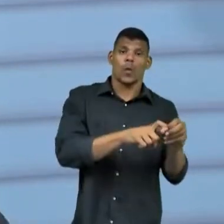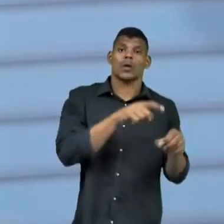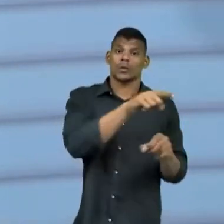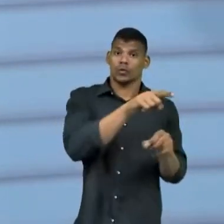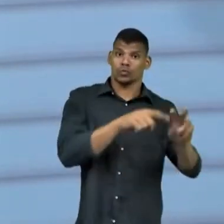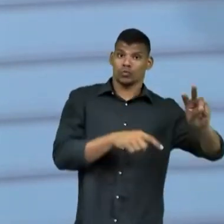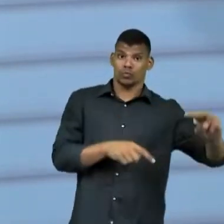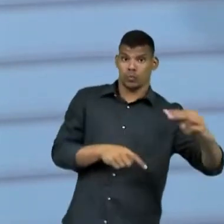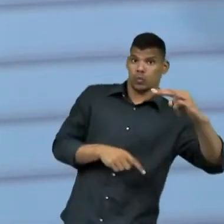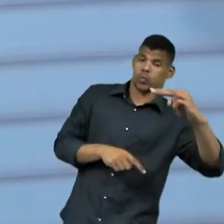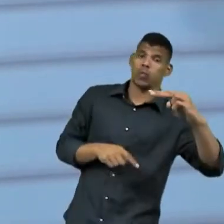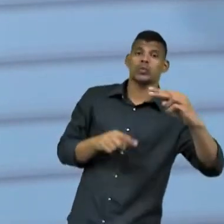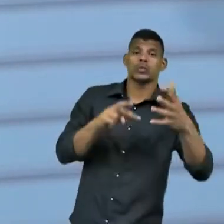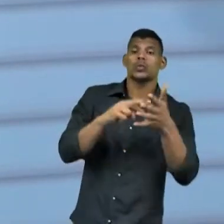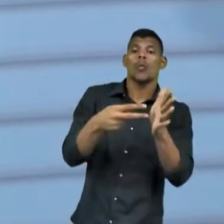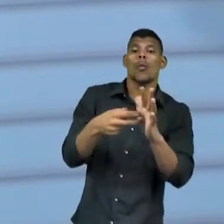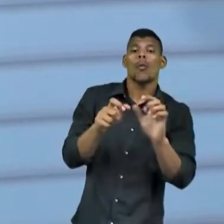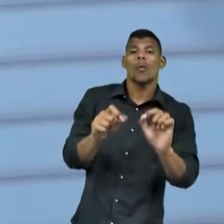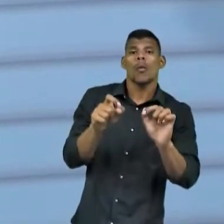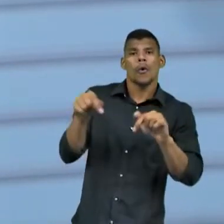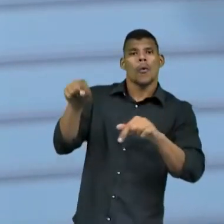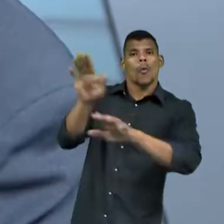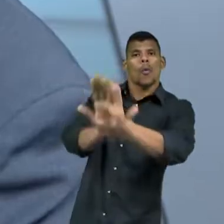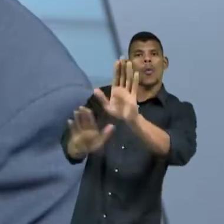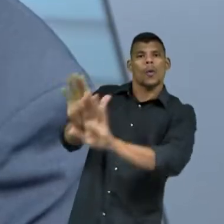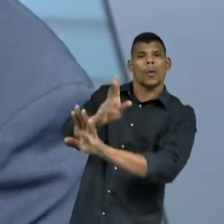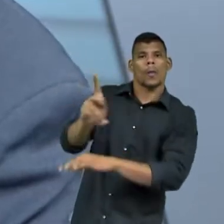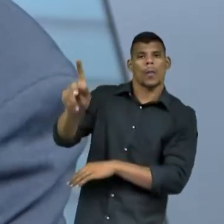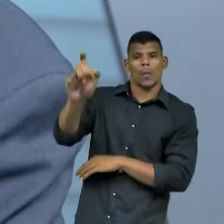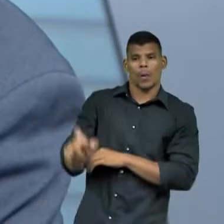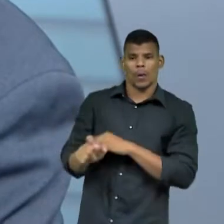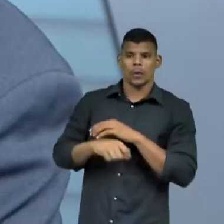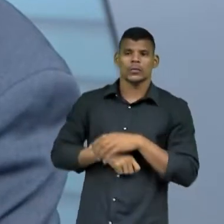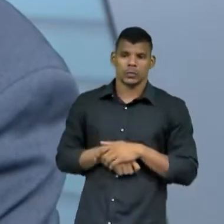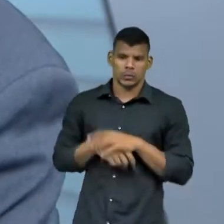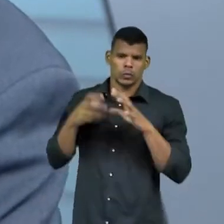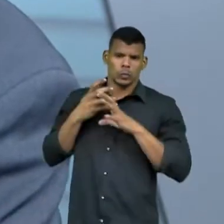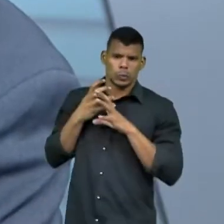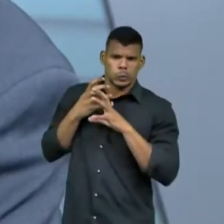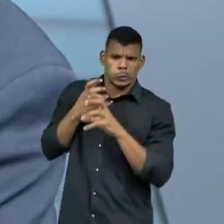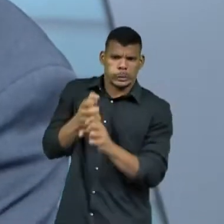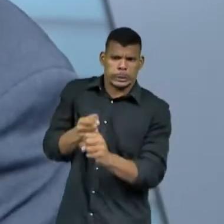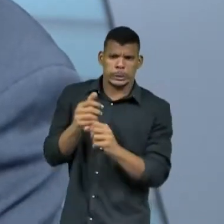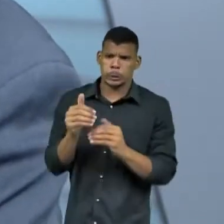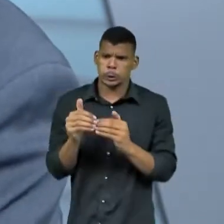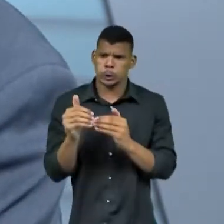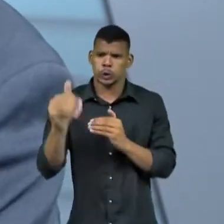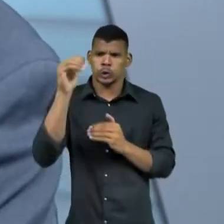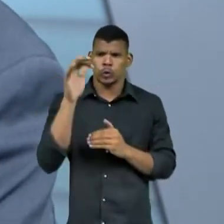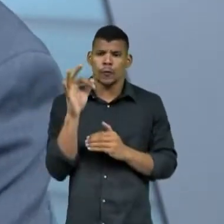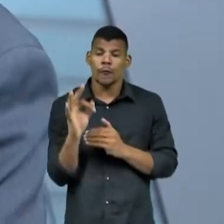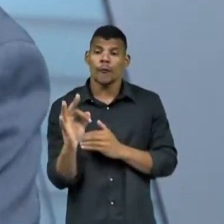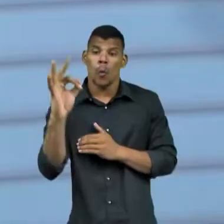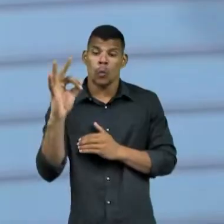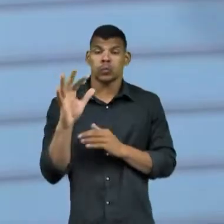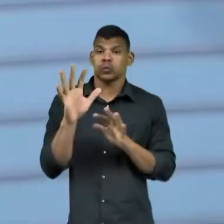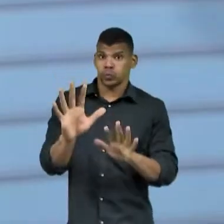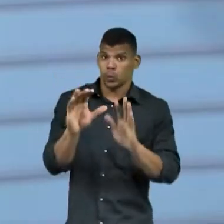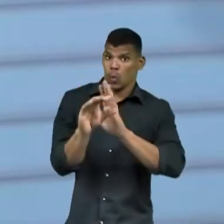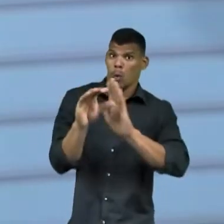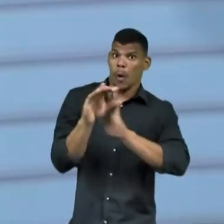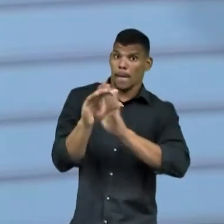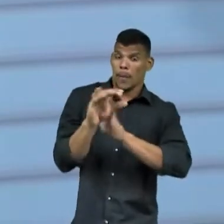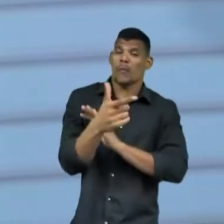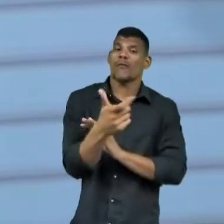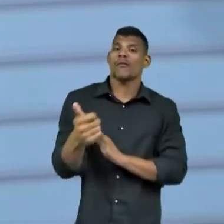vou cuidar de você você tem um grande minist você tem um ministério pela frente e depois quando ele encontra no capítulo 21 de